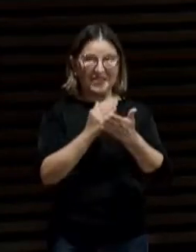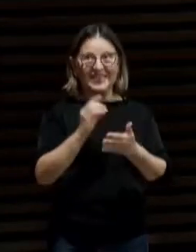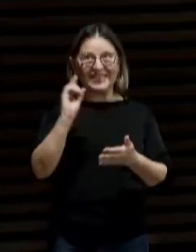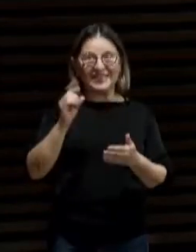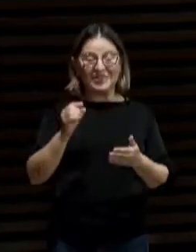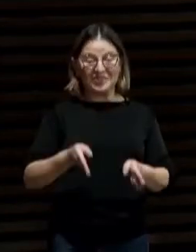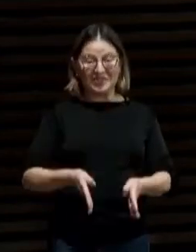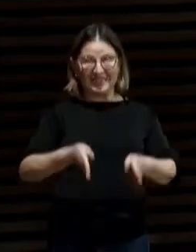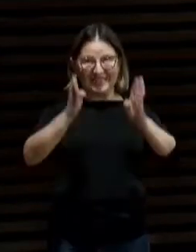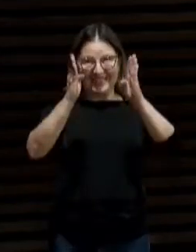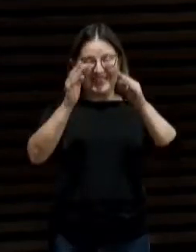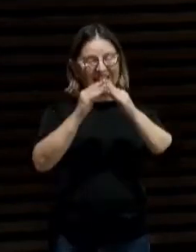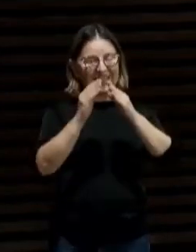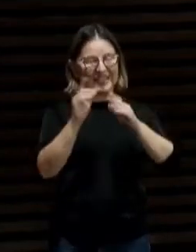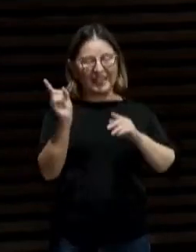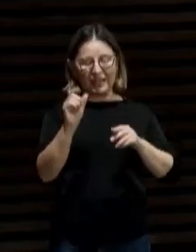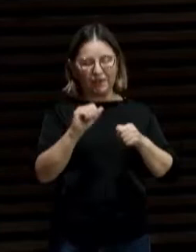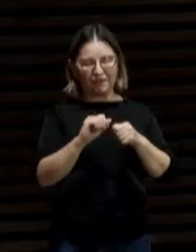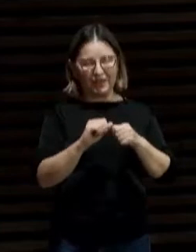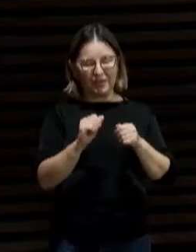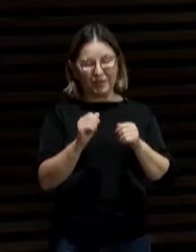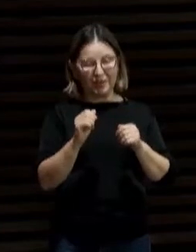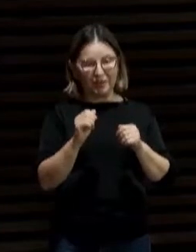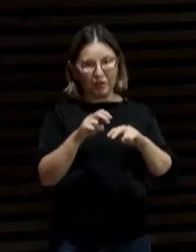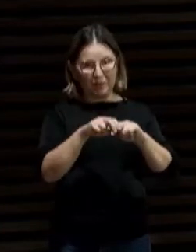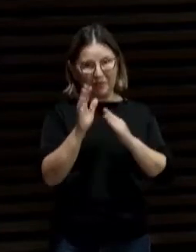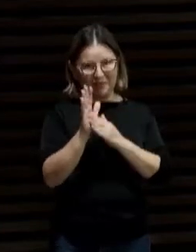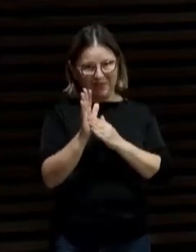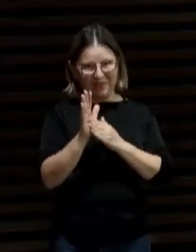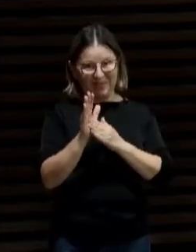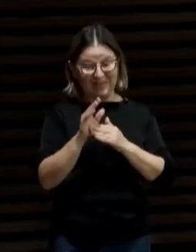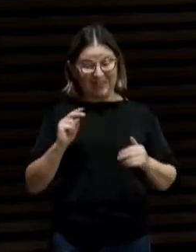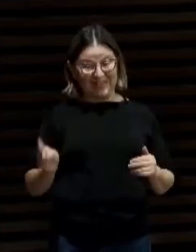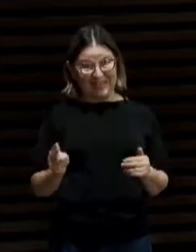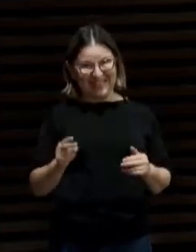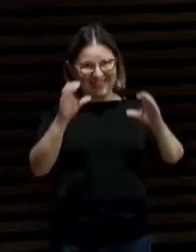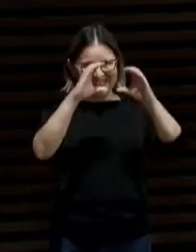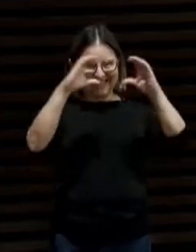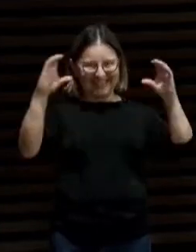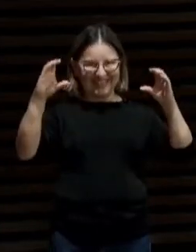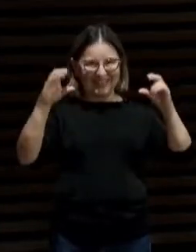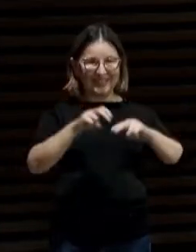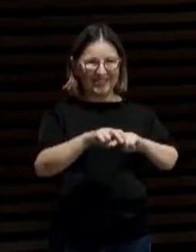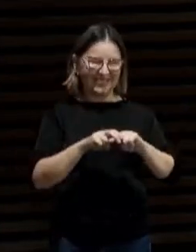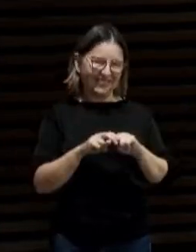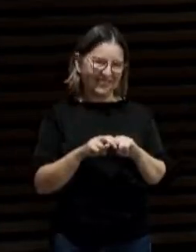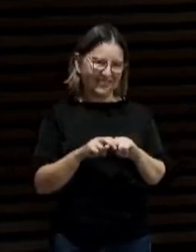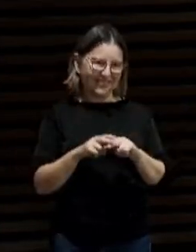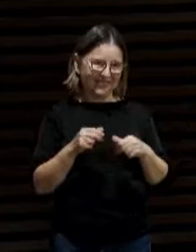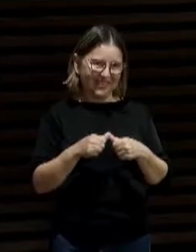edifício, casa não feita por mãos, eterna, nos céus. E por isso,